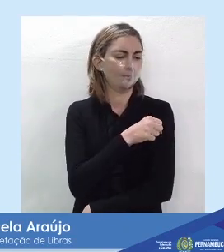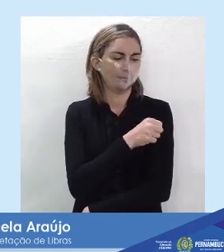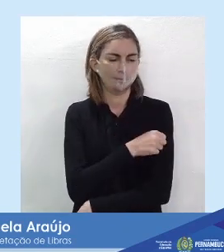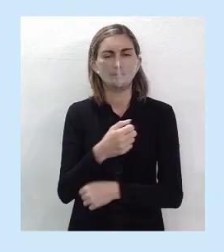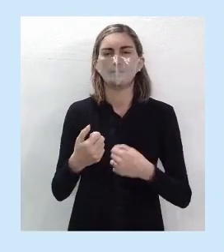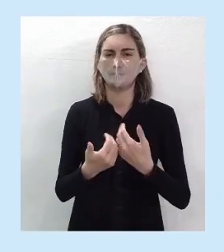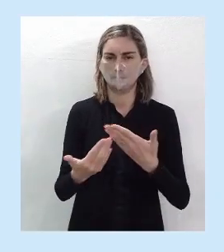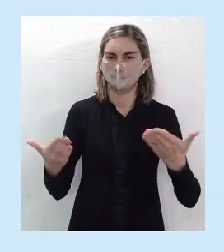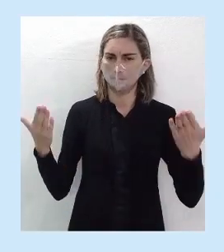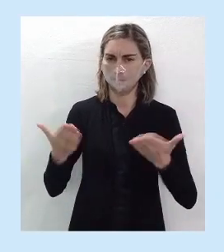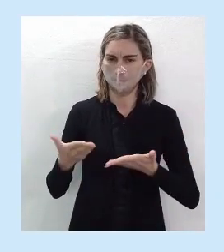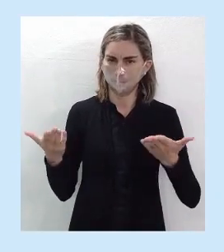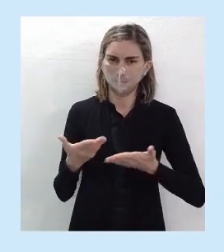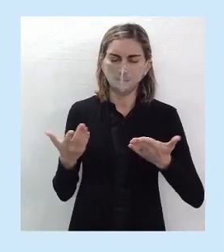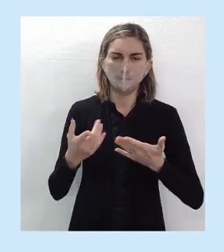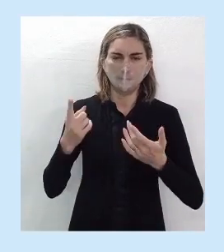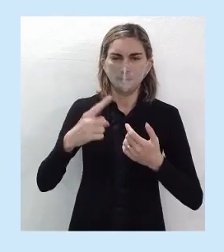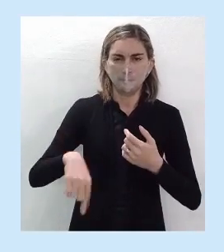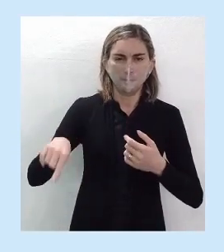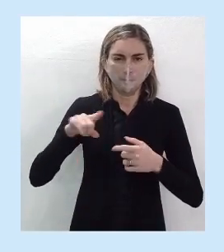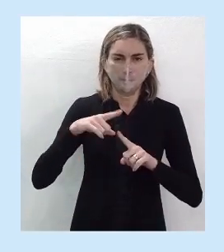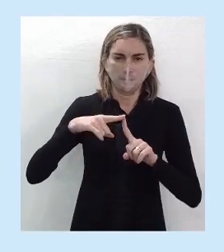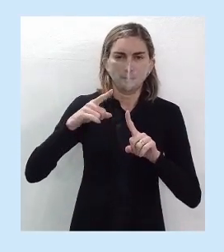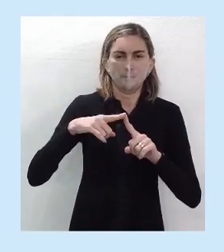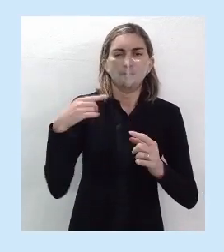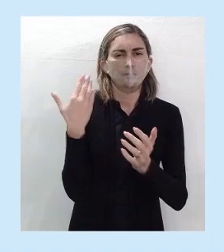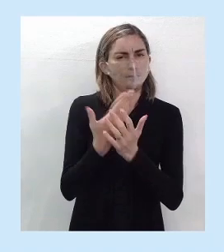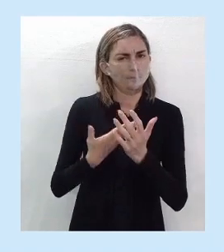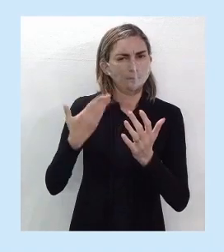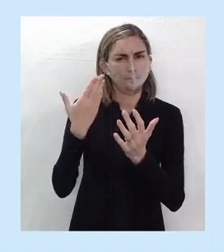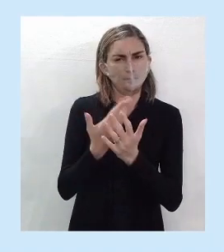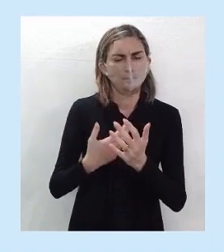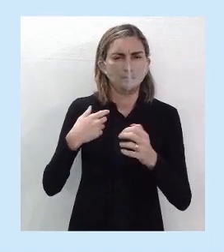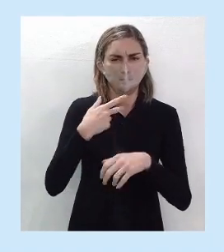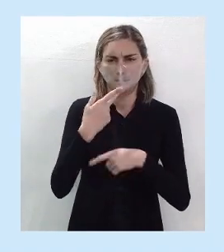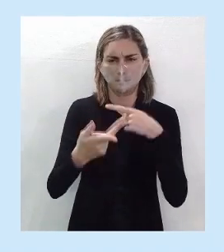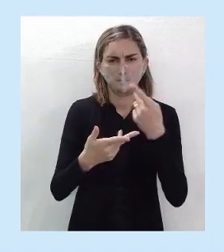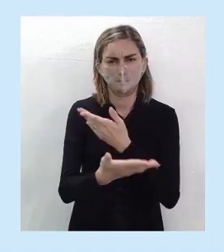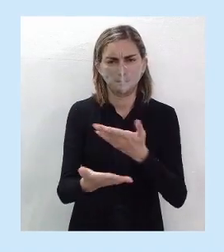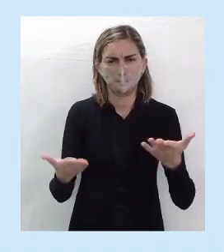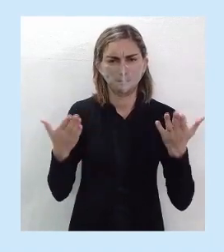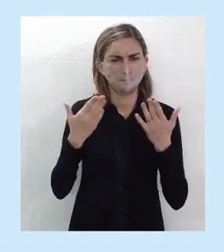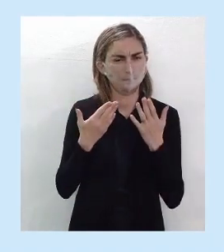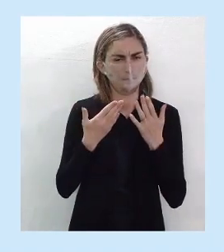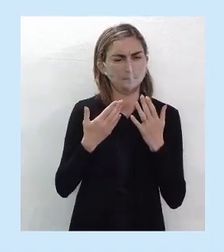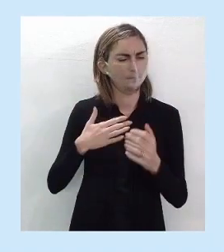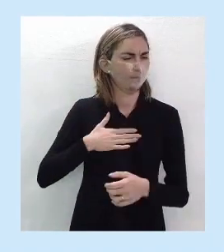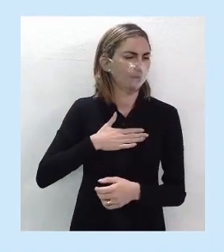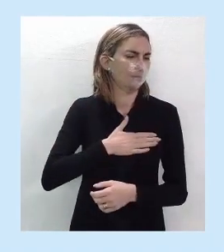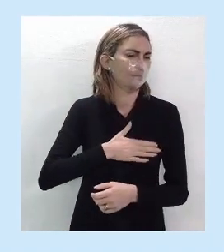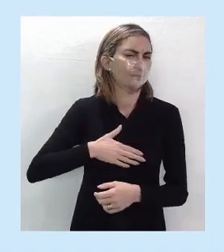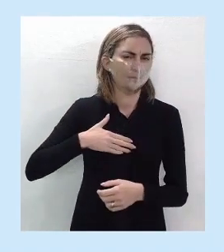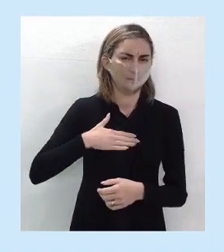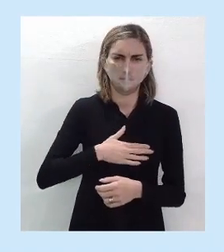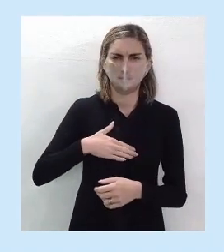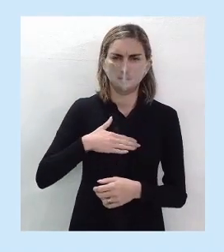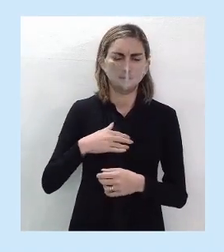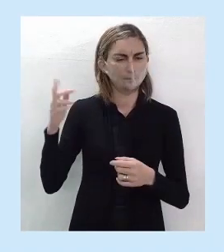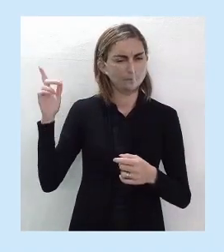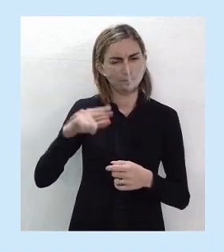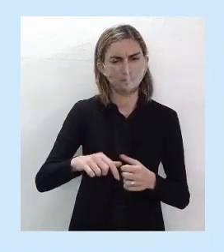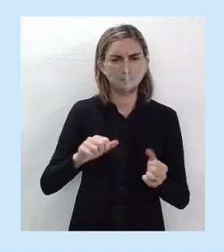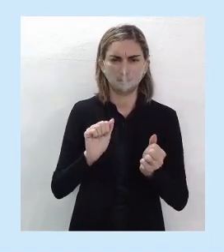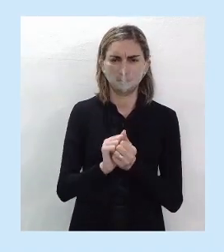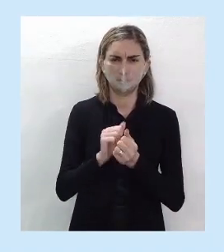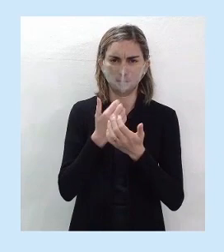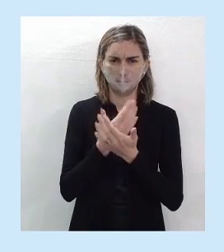anos. E hoje é um tipo de aula que eu queria dizer para vocês. Me dá muito prazer de vir aqui fazer